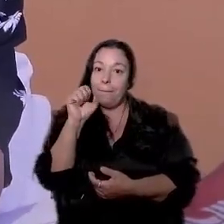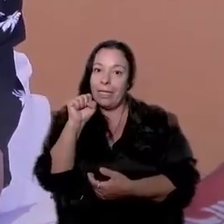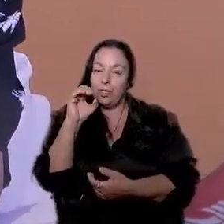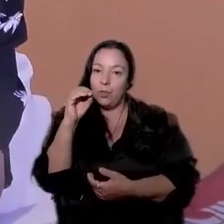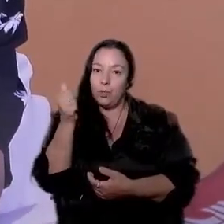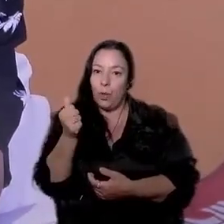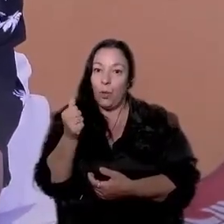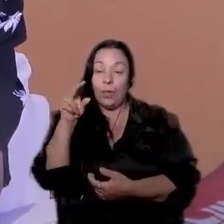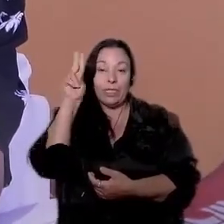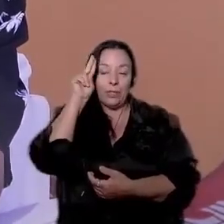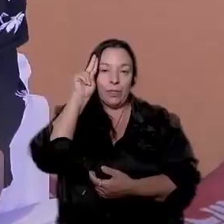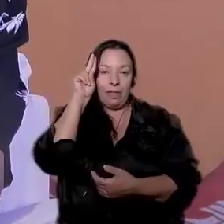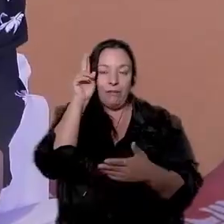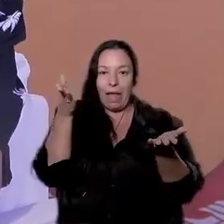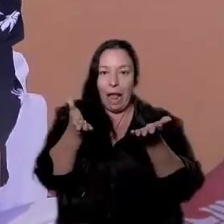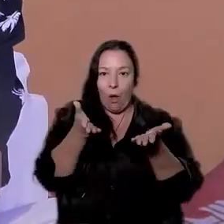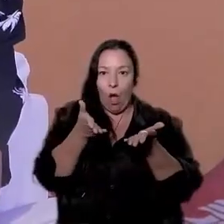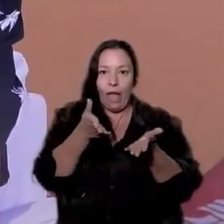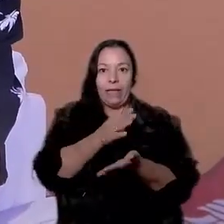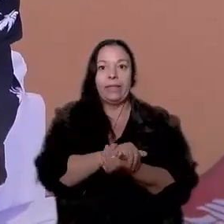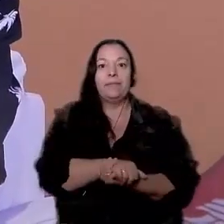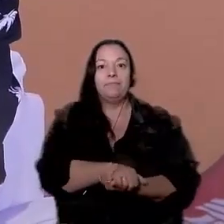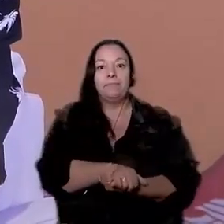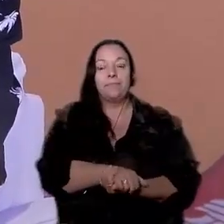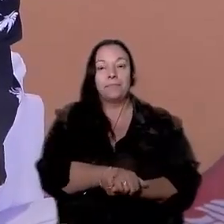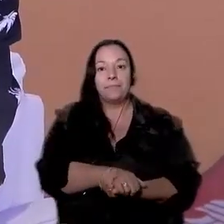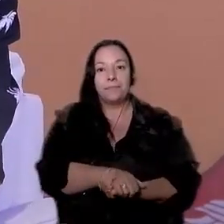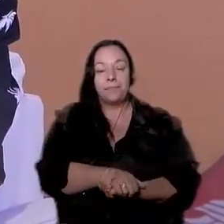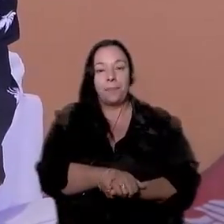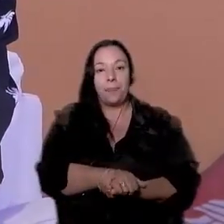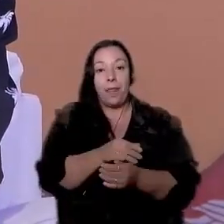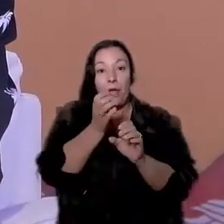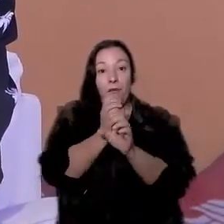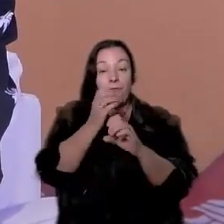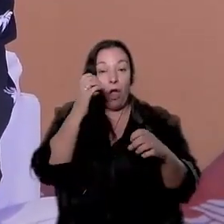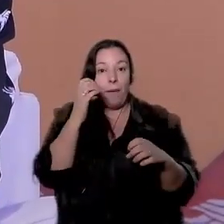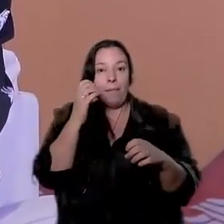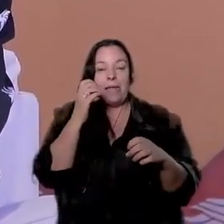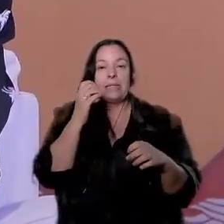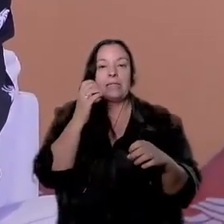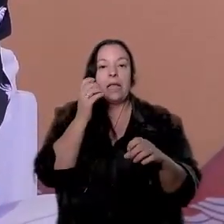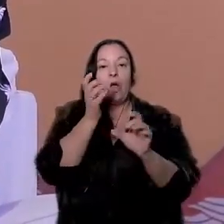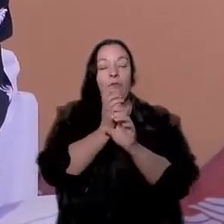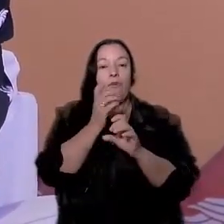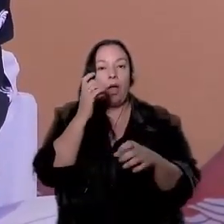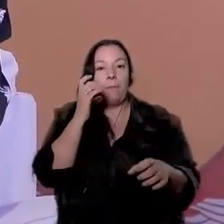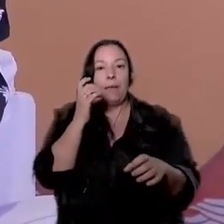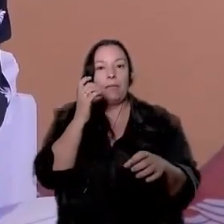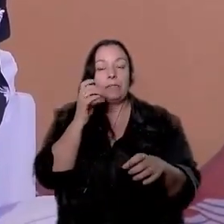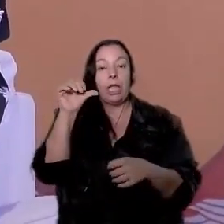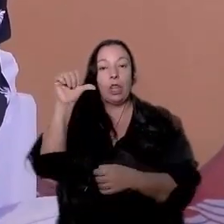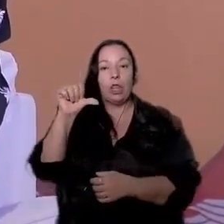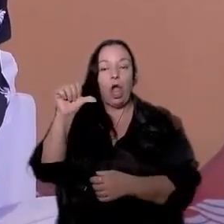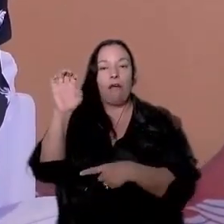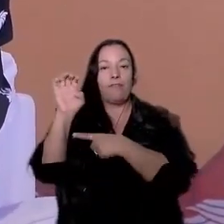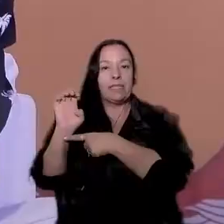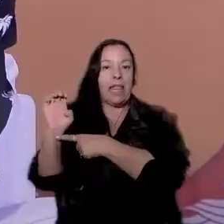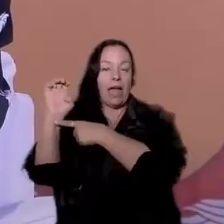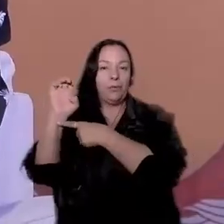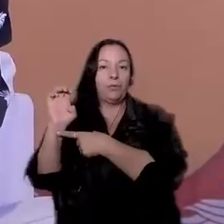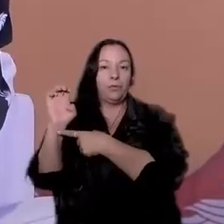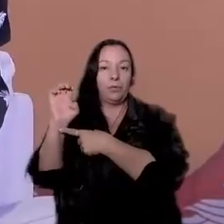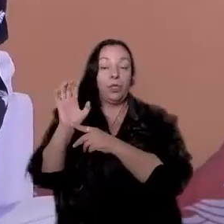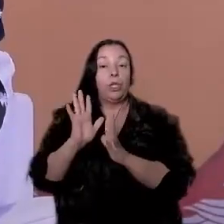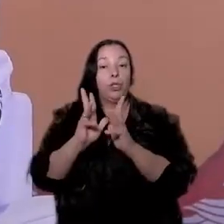agora, chegou de Maceió. Estava dando formação em loco. Nós vamos dar formação nos 9 estados.